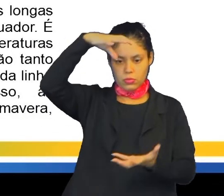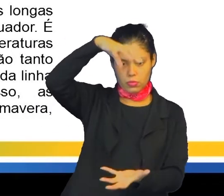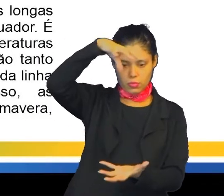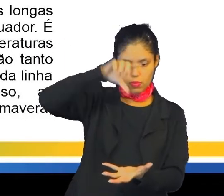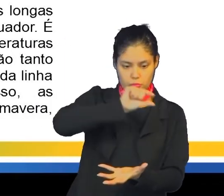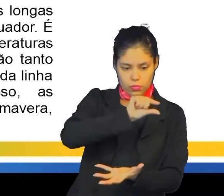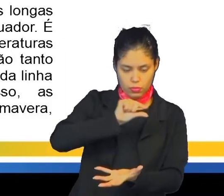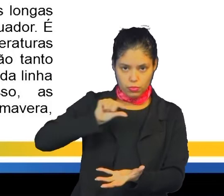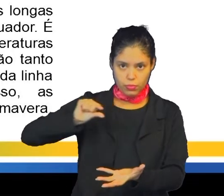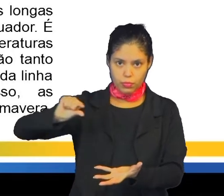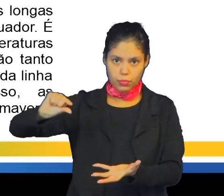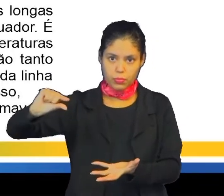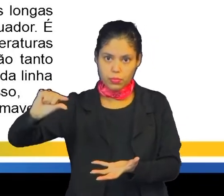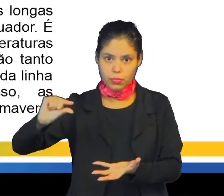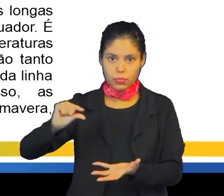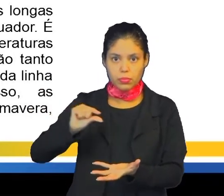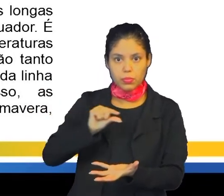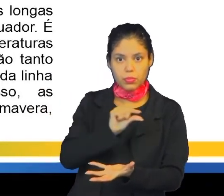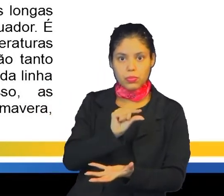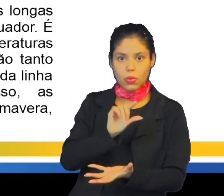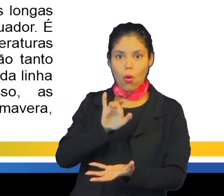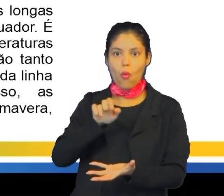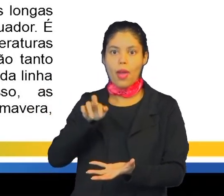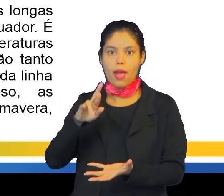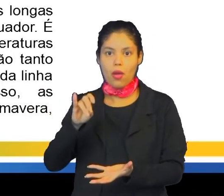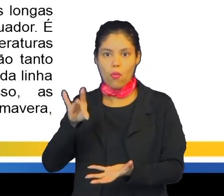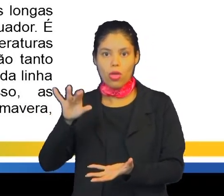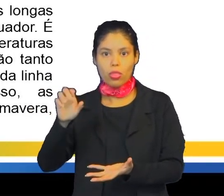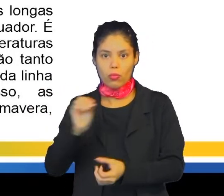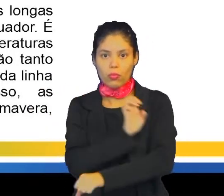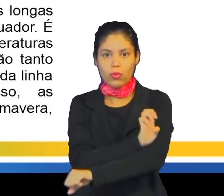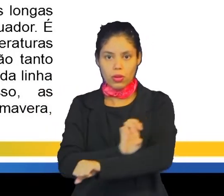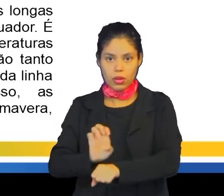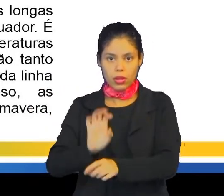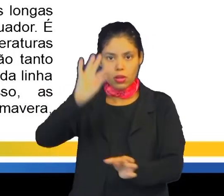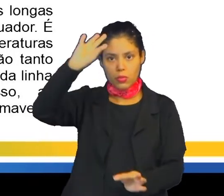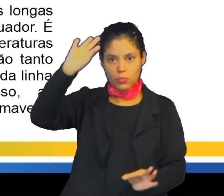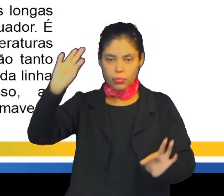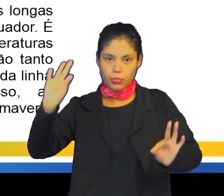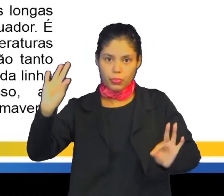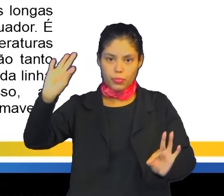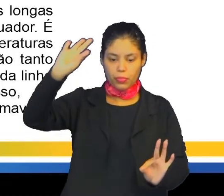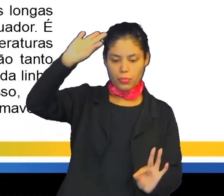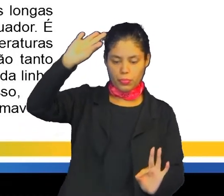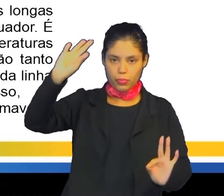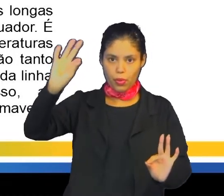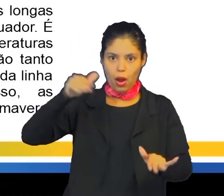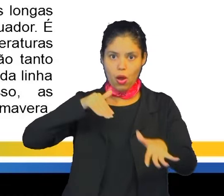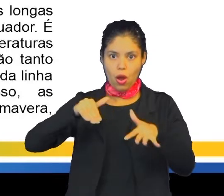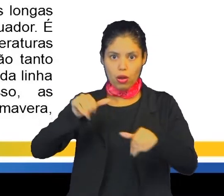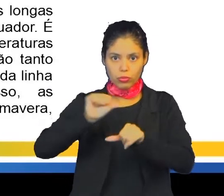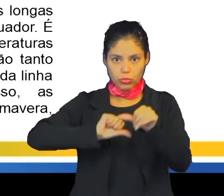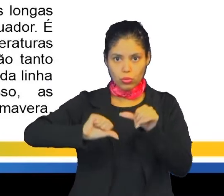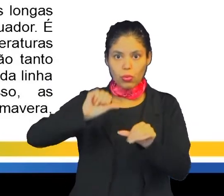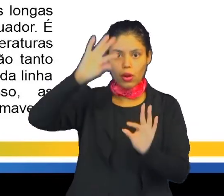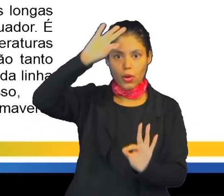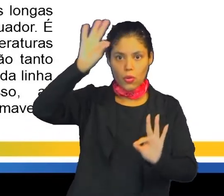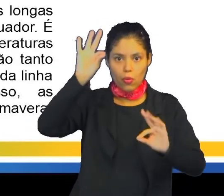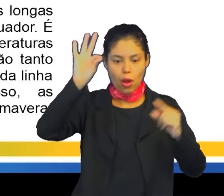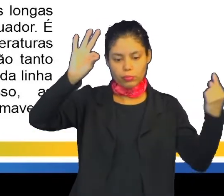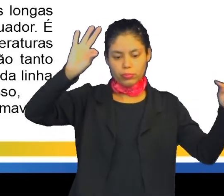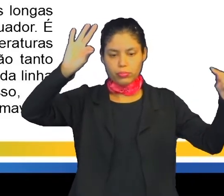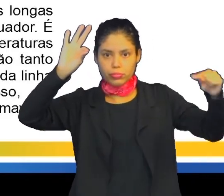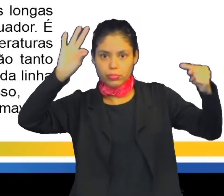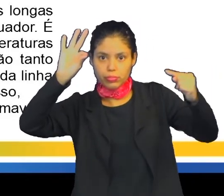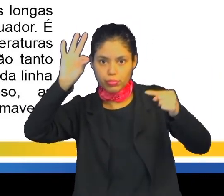faz com que a temperatura se diminuírem já durante o verão os dias são tantos mais longos contam mais sol se aproxima da limpador